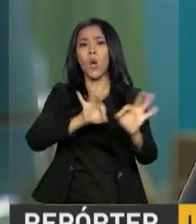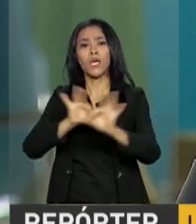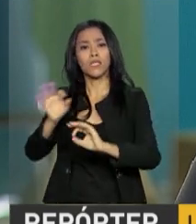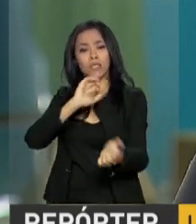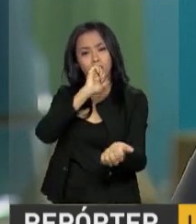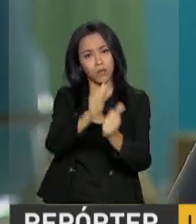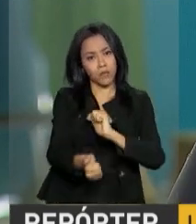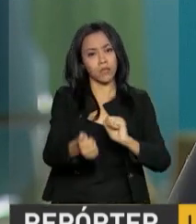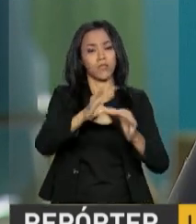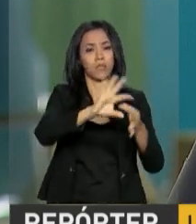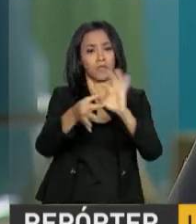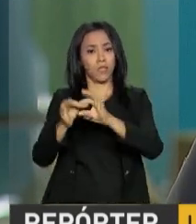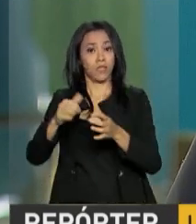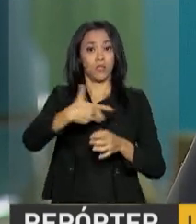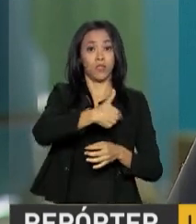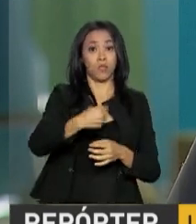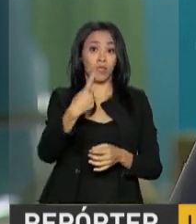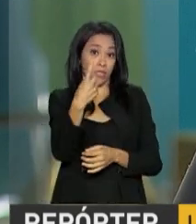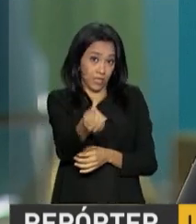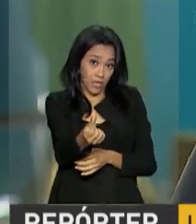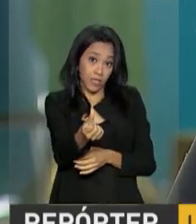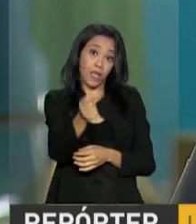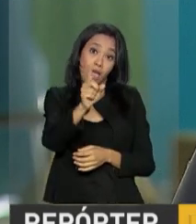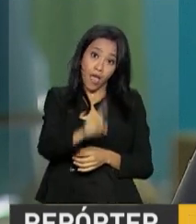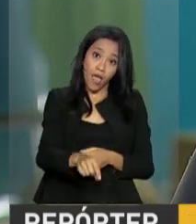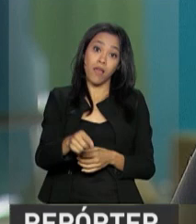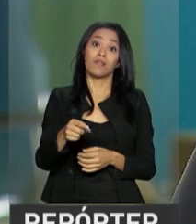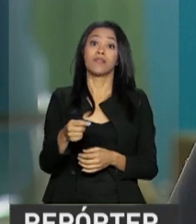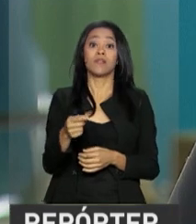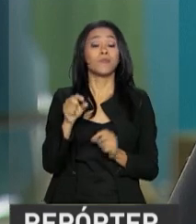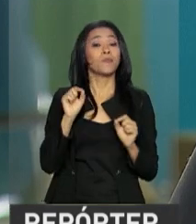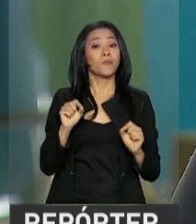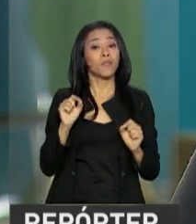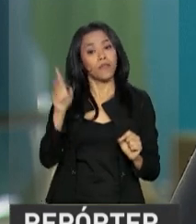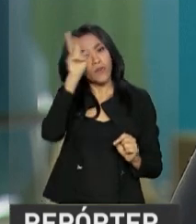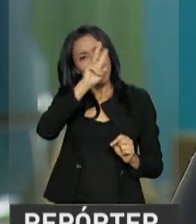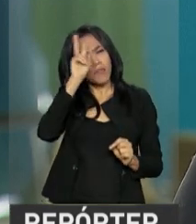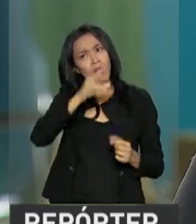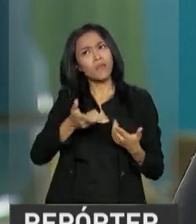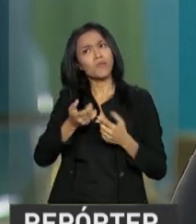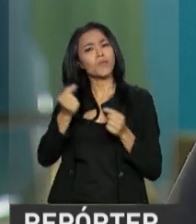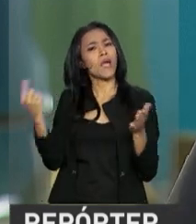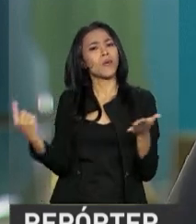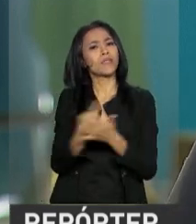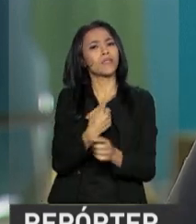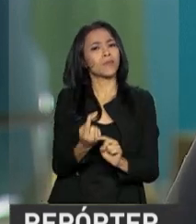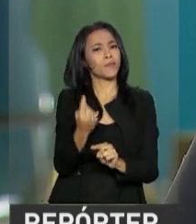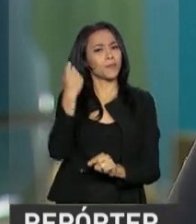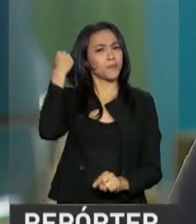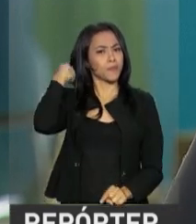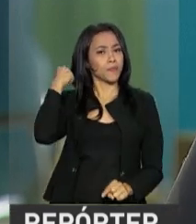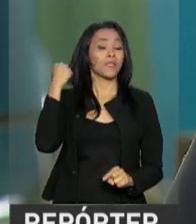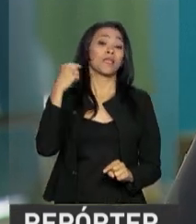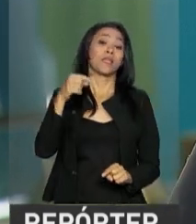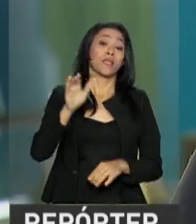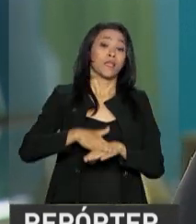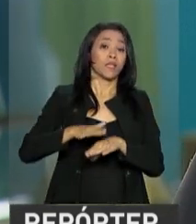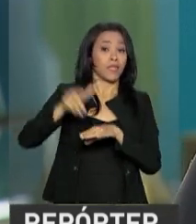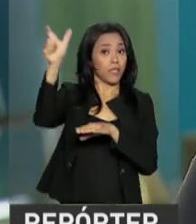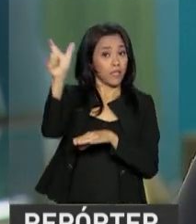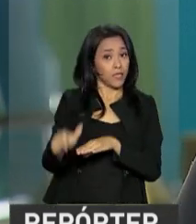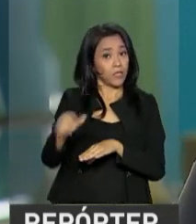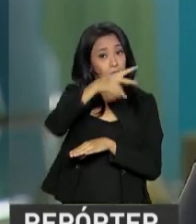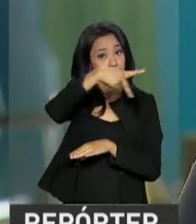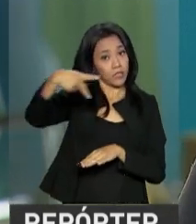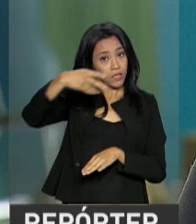em 2016 um dos primeiros desafios do atual governo também foram lembrados pelo presidente michel temer segundo ele foi preciso